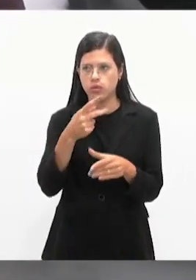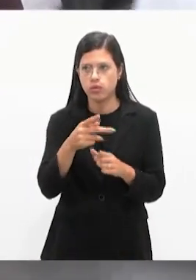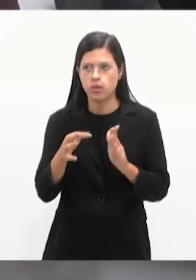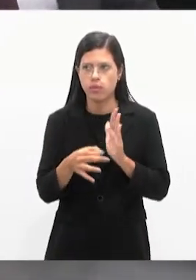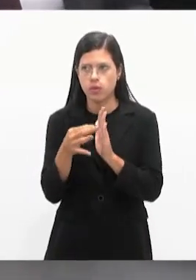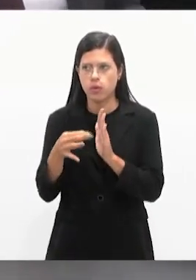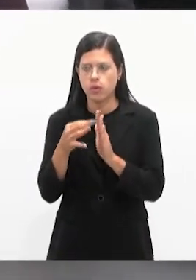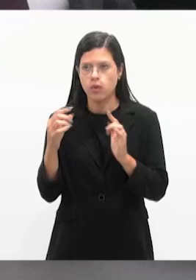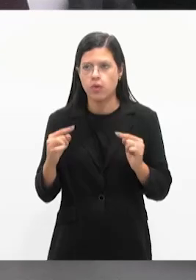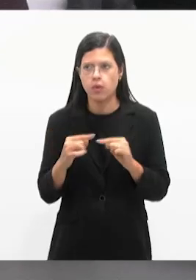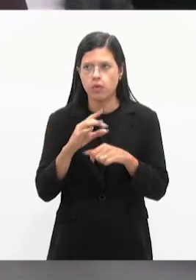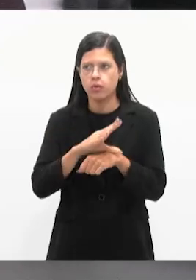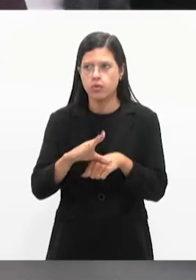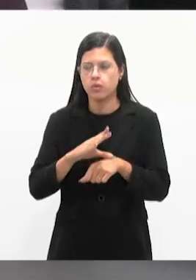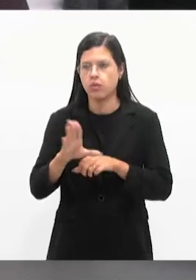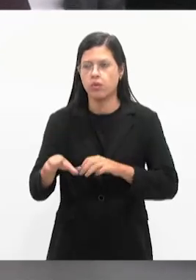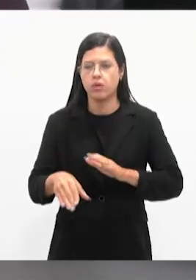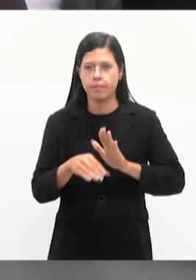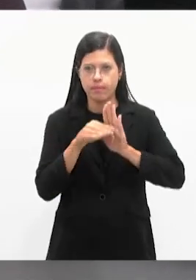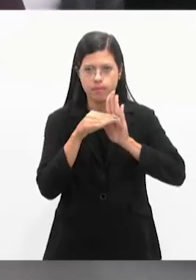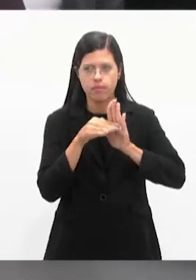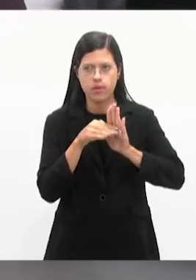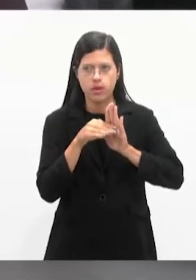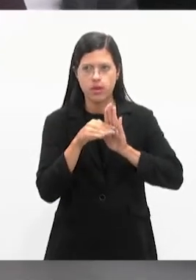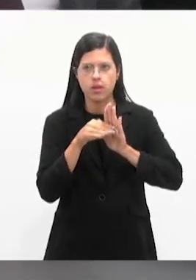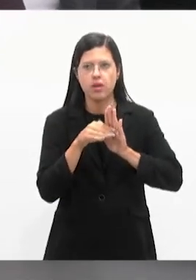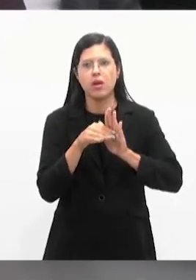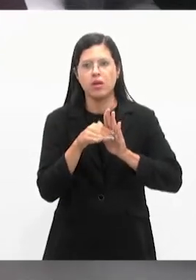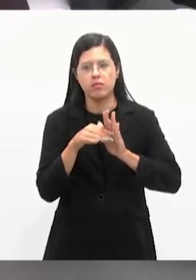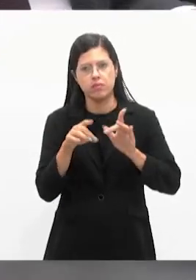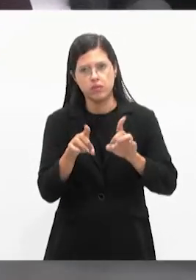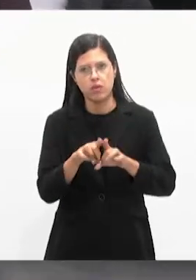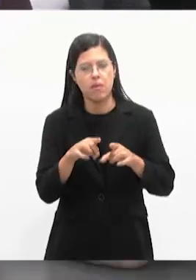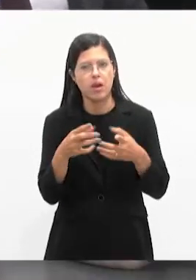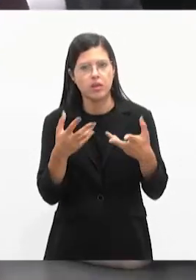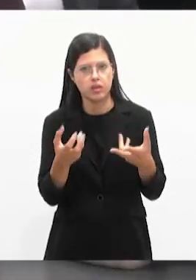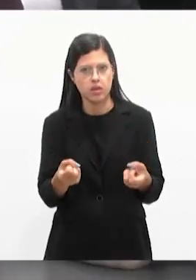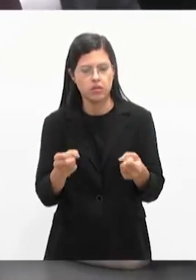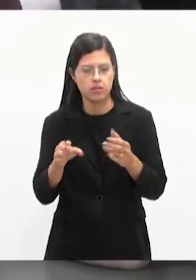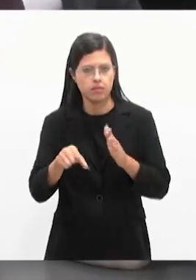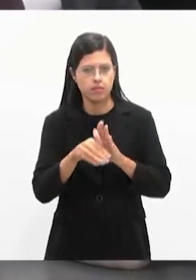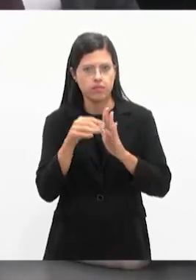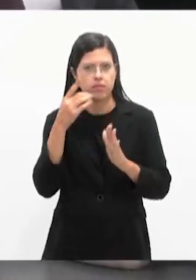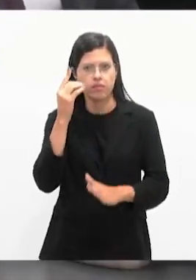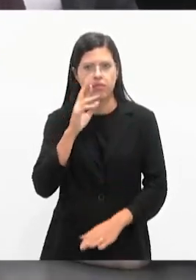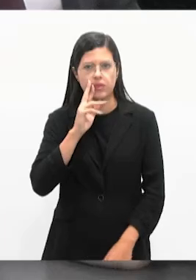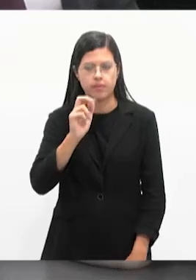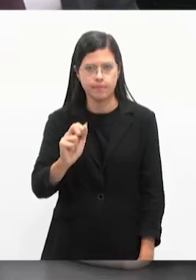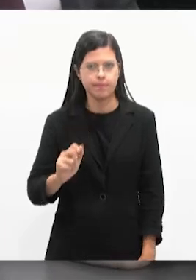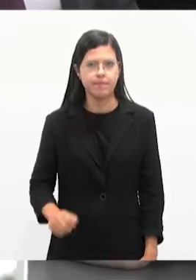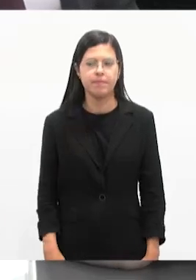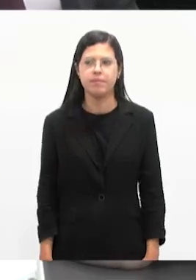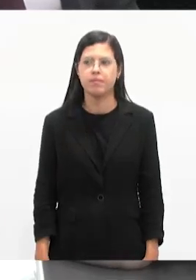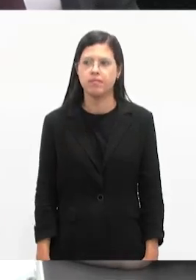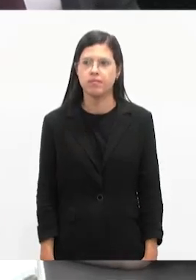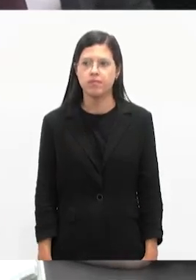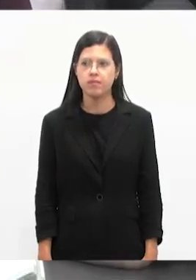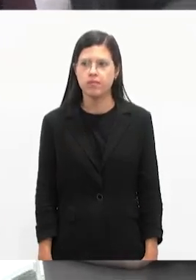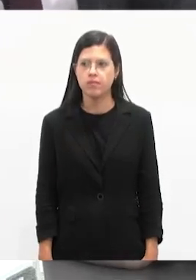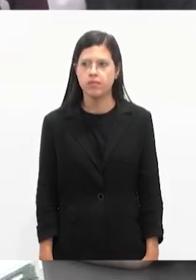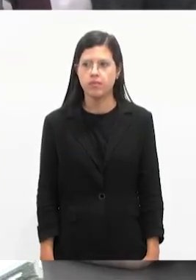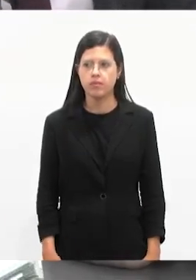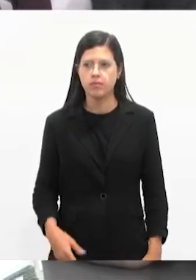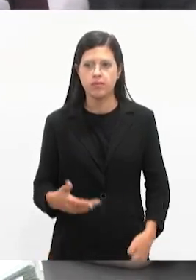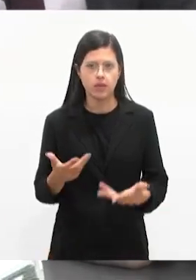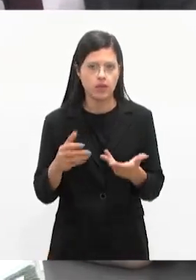pela constitucionalidade com emendas, acolhendo as emendas do deputado Rodrigo Amorim. Perfeito. Então, não havendo mais quem queira